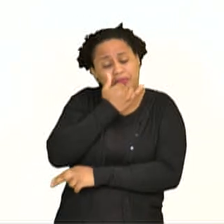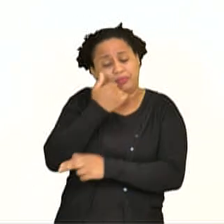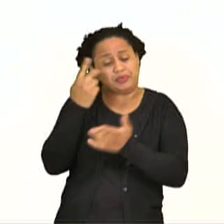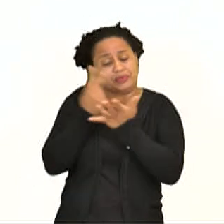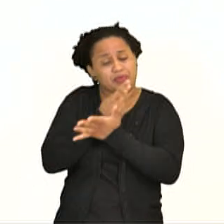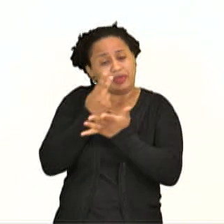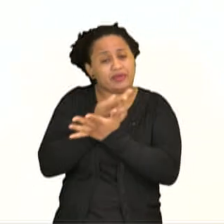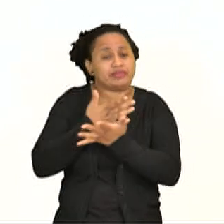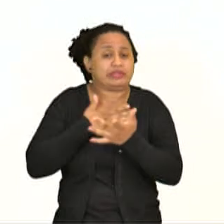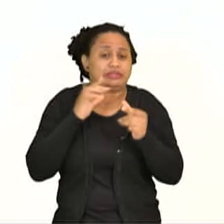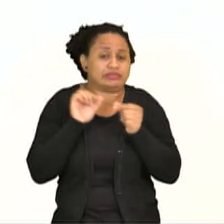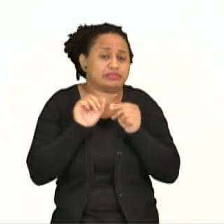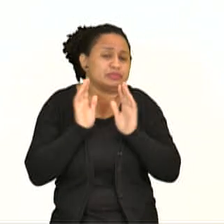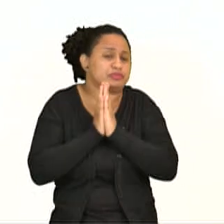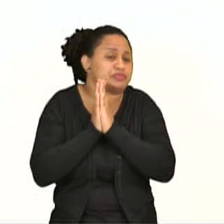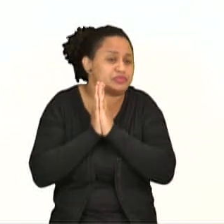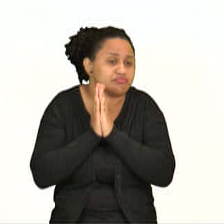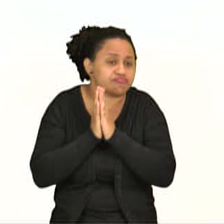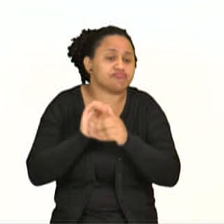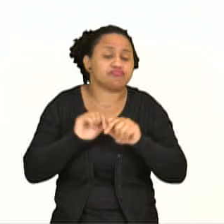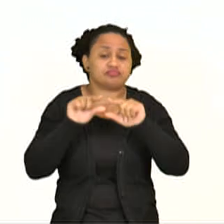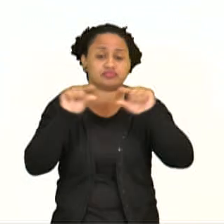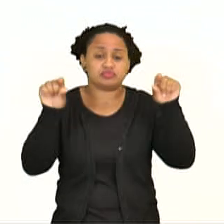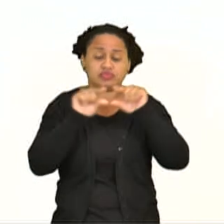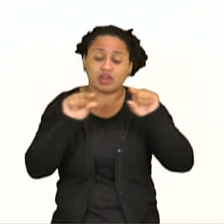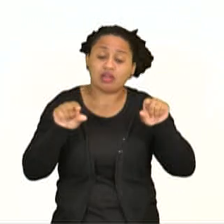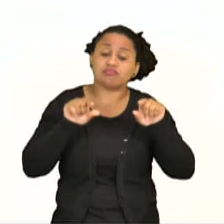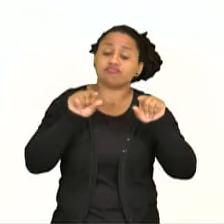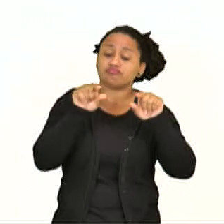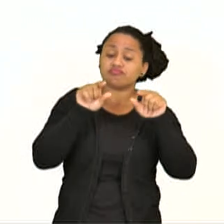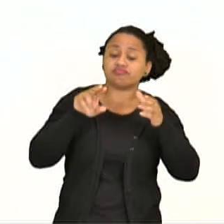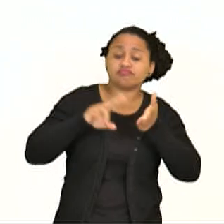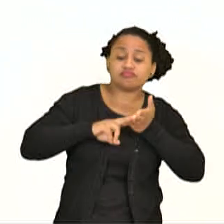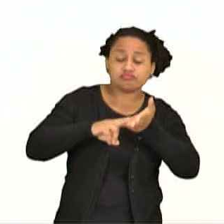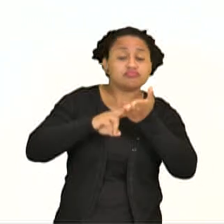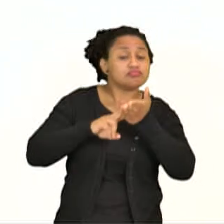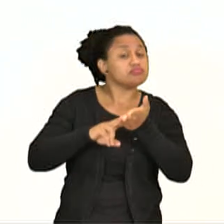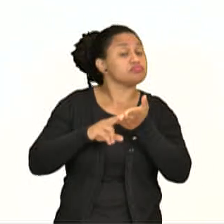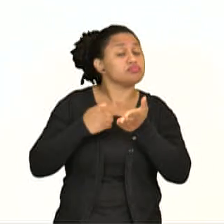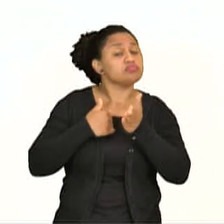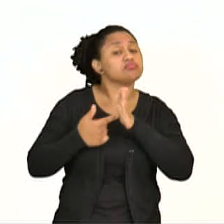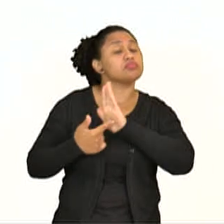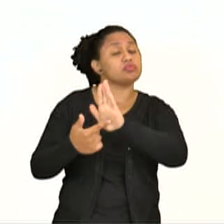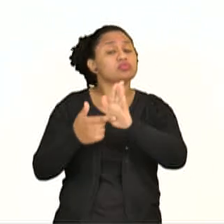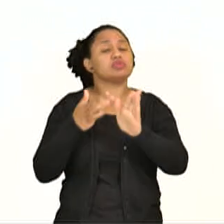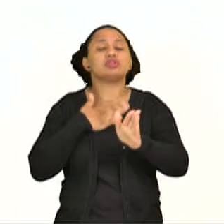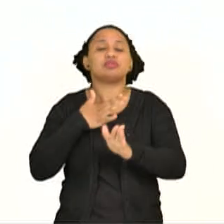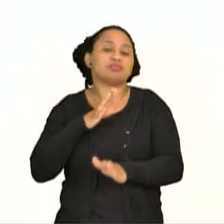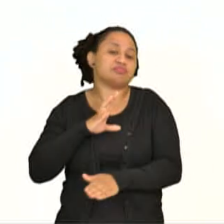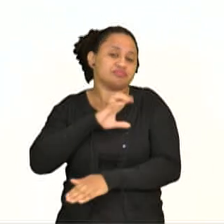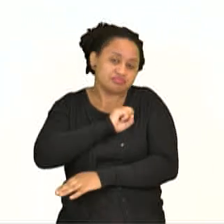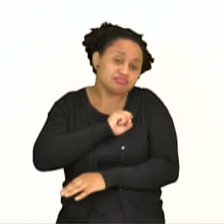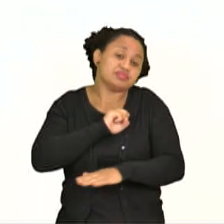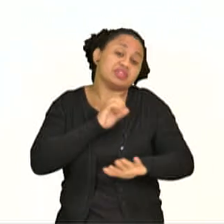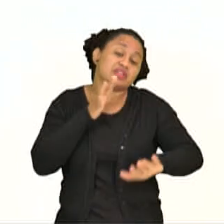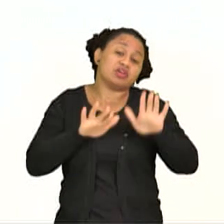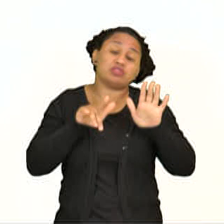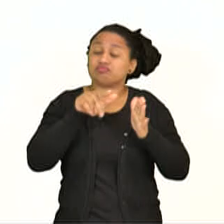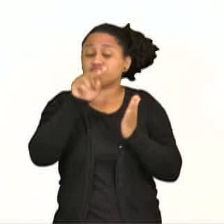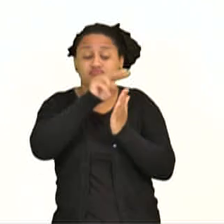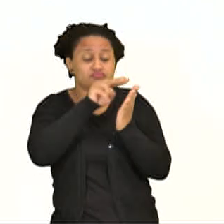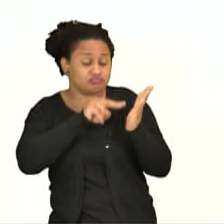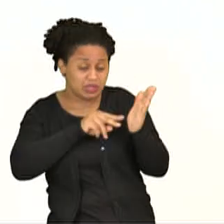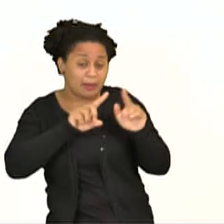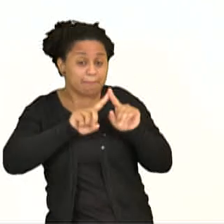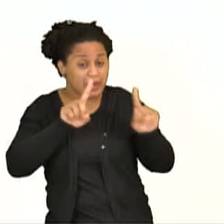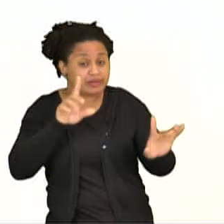por favor. Nas frases desta carta, que é uma prova de afeição, talvez tu não a leias, mas